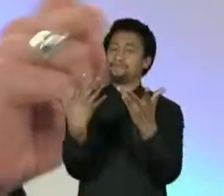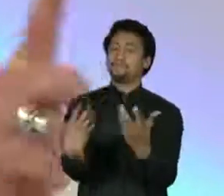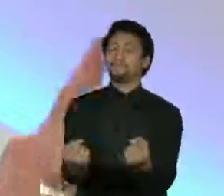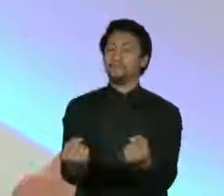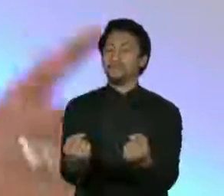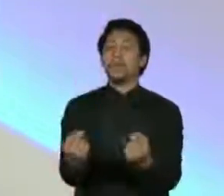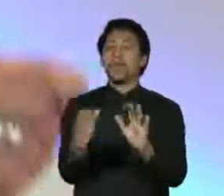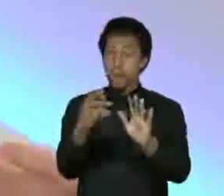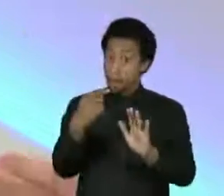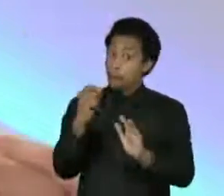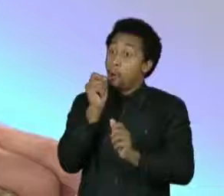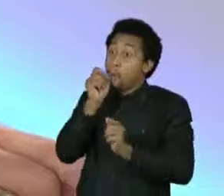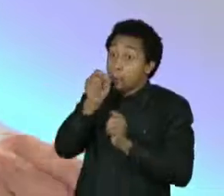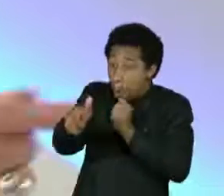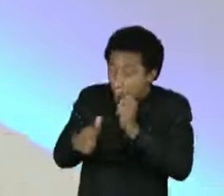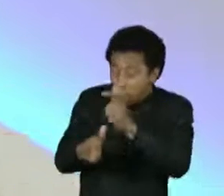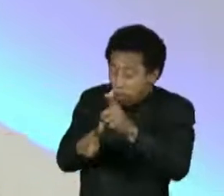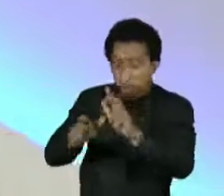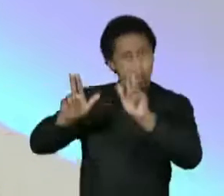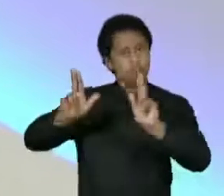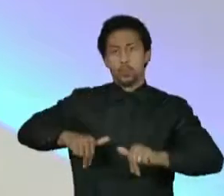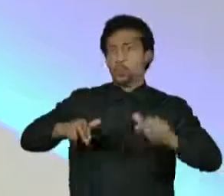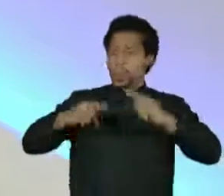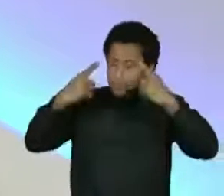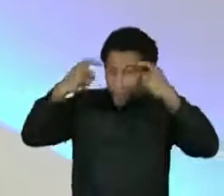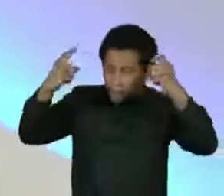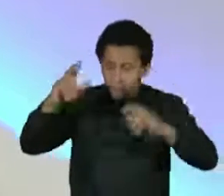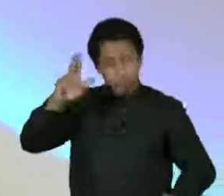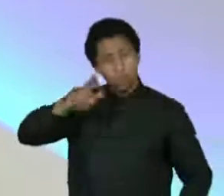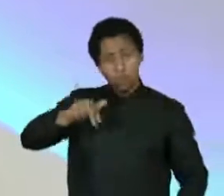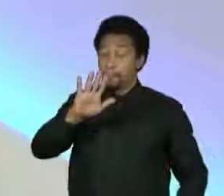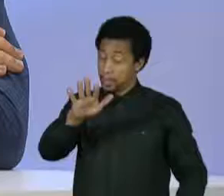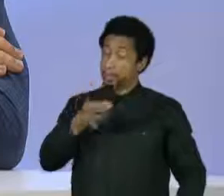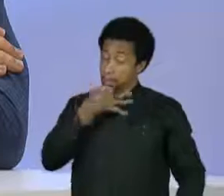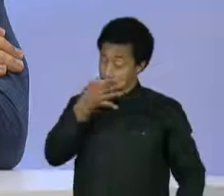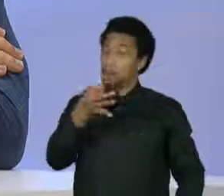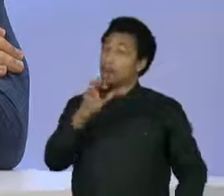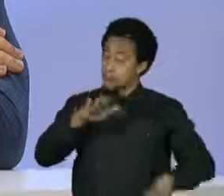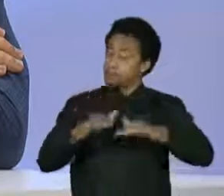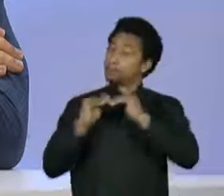agrido, eu não ataco, eu dou opinião. A opinião às vezes é dura. Você foi cobrado já por algum jogador?